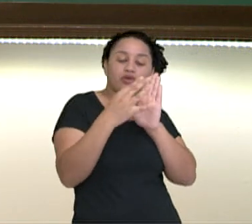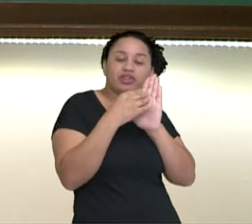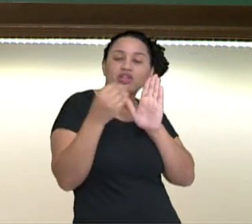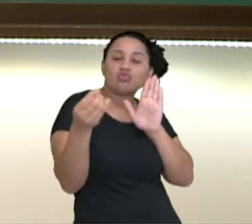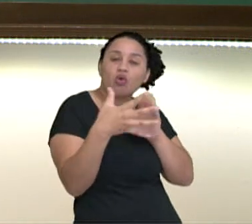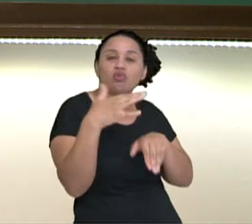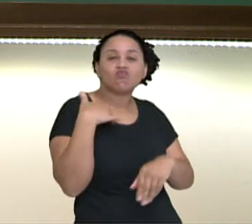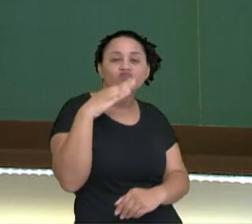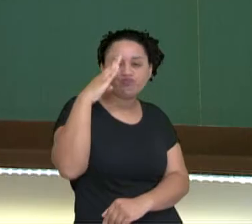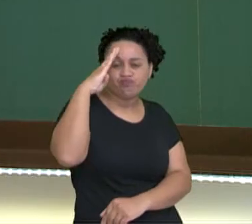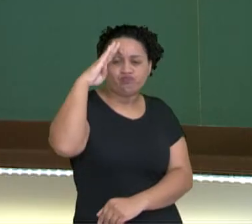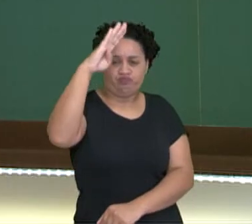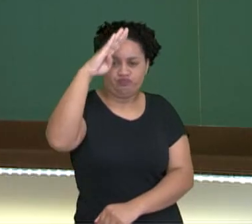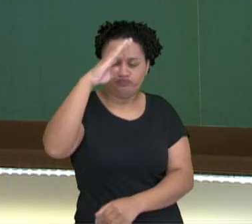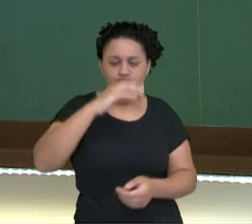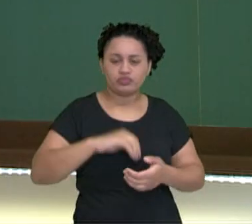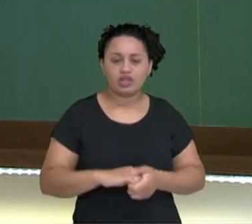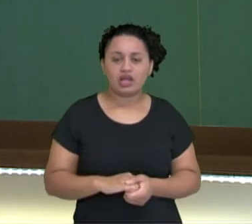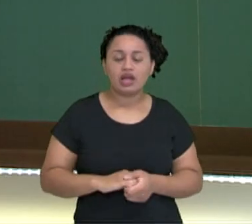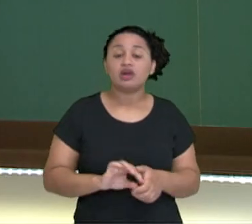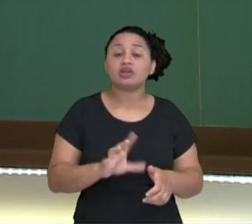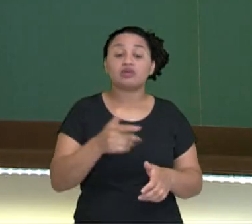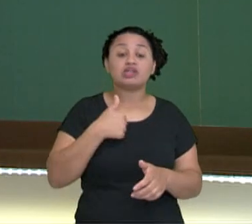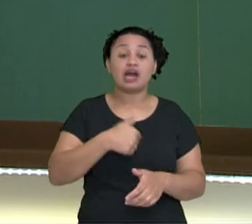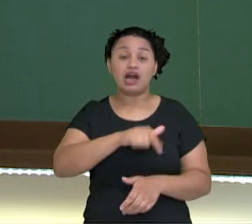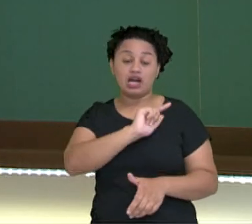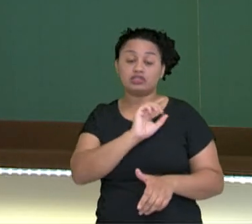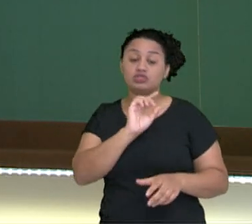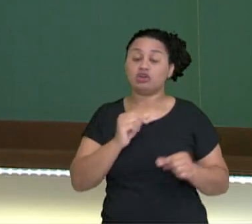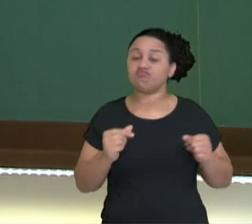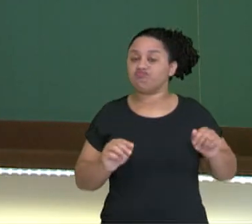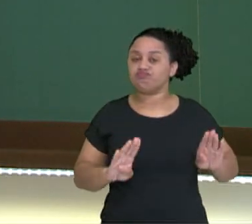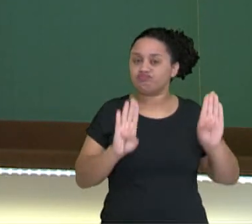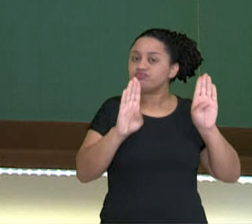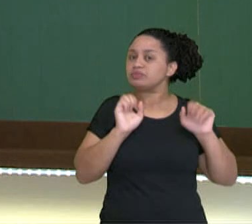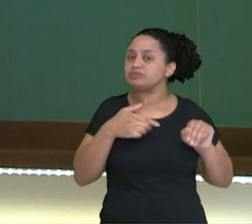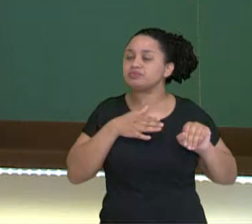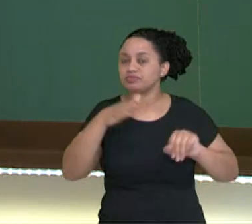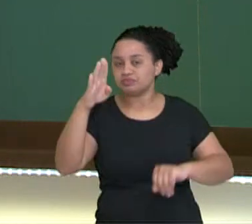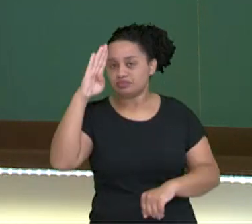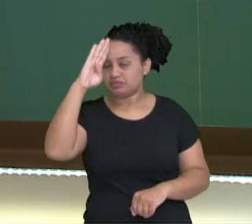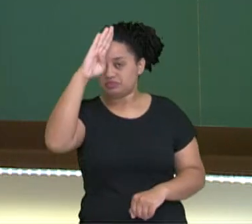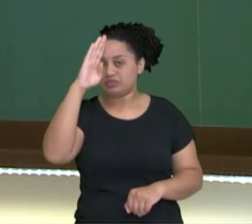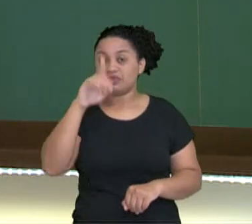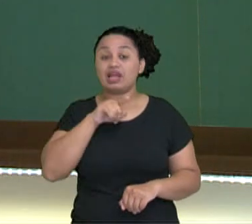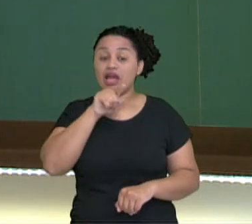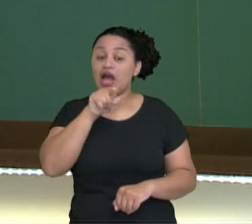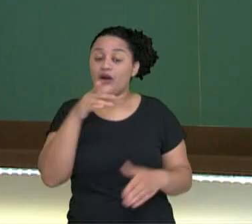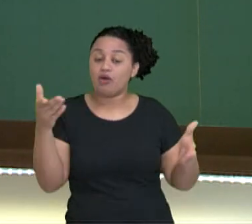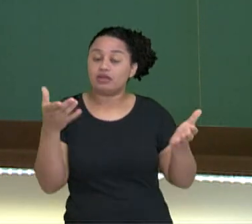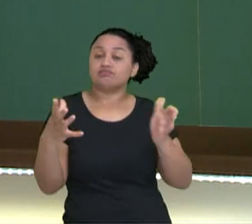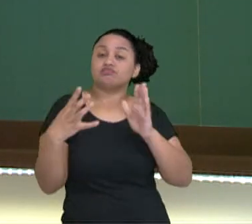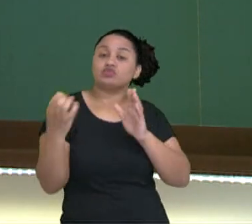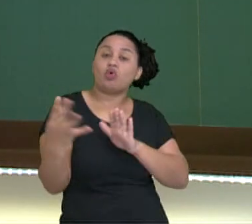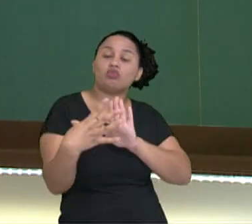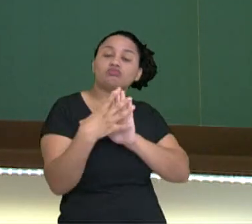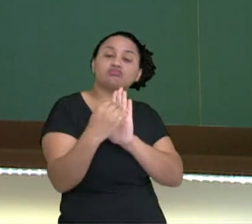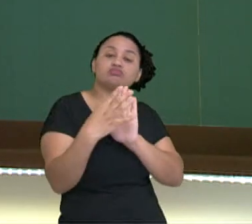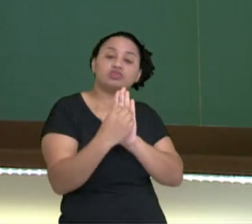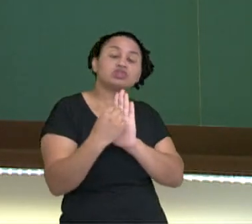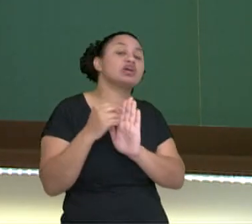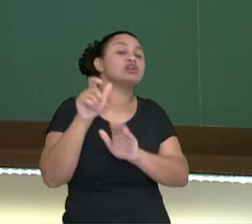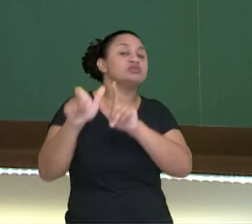exército, as camadas mais populares poderiam fazer parte do exército. E esse exército ele era conhecido como os